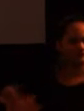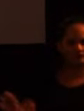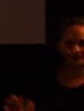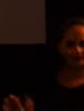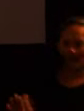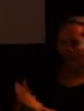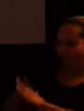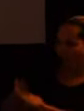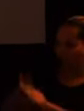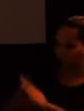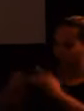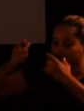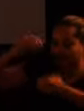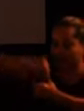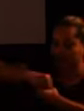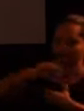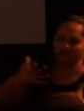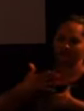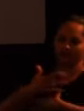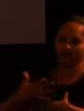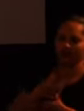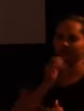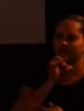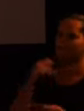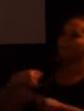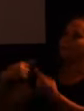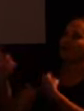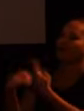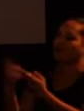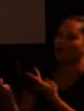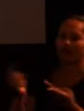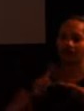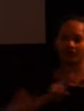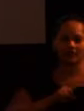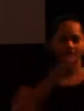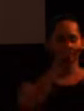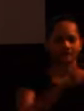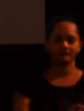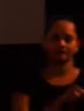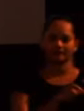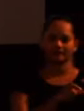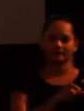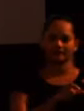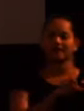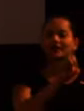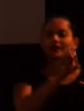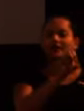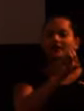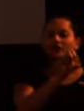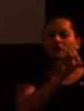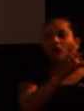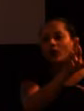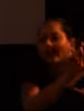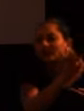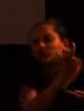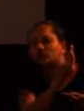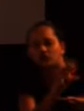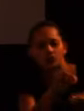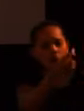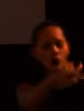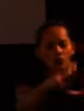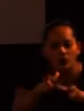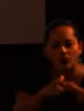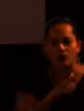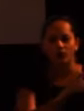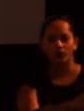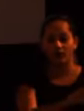centralidades metropolitanas. Seria na Paralela, seria ali na Estação Acesso Norte, no Retiro, tá certo? Então, empreendimentos que vierem a